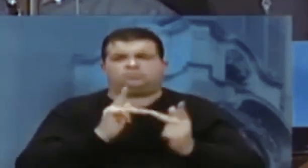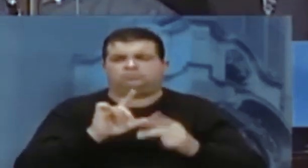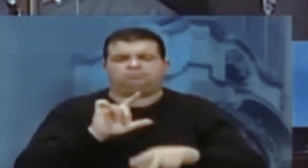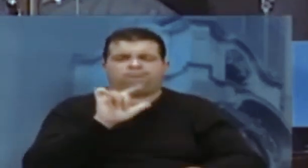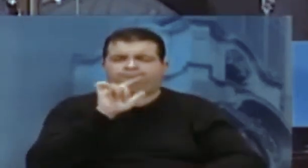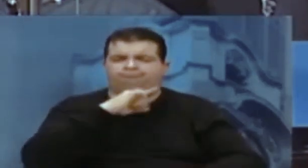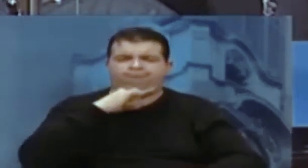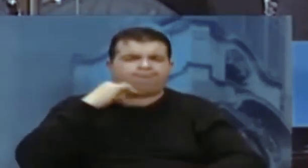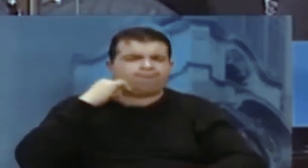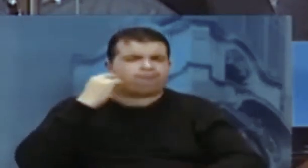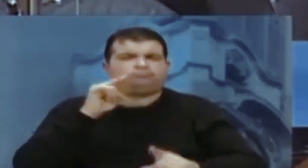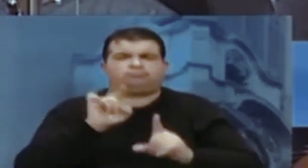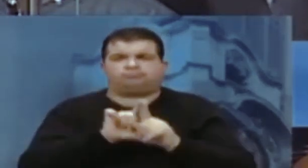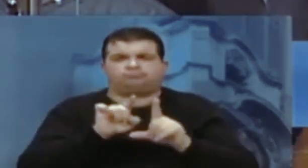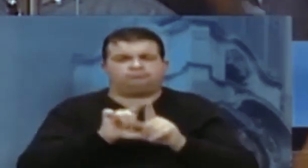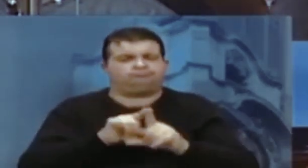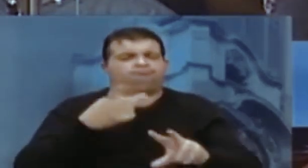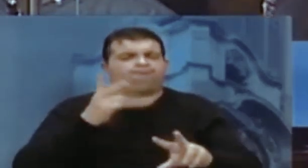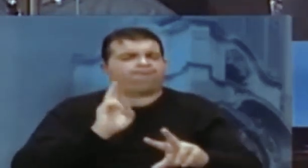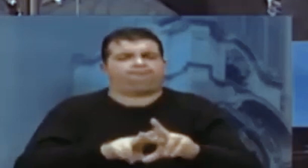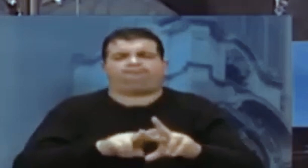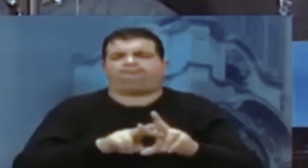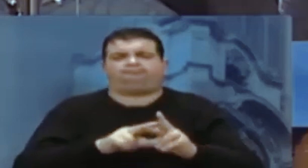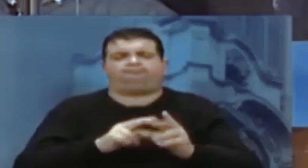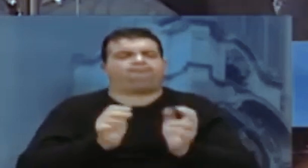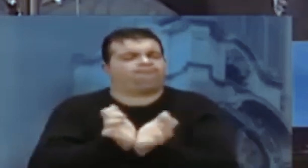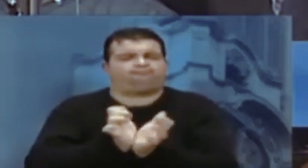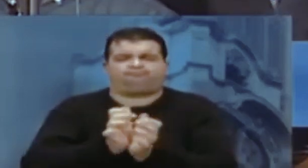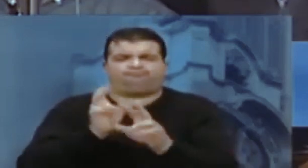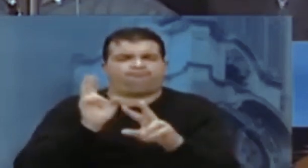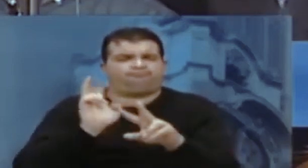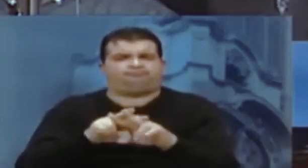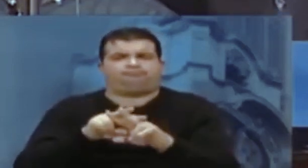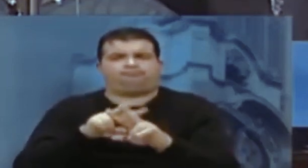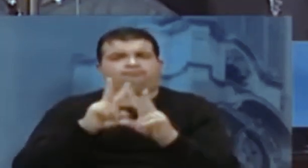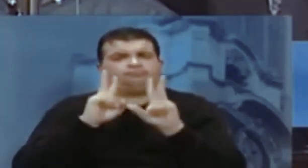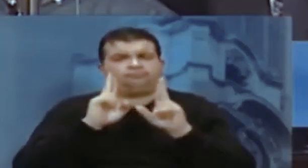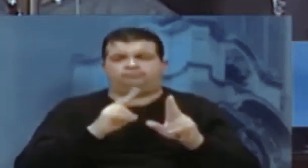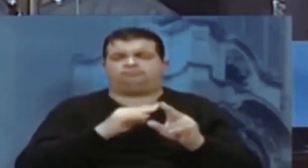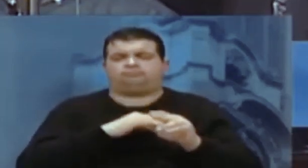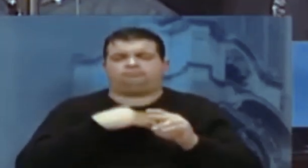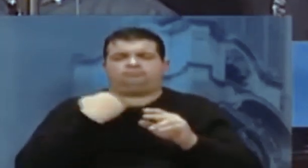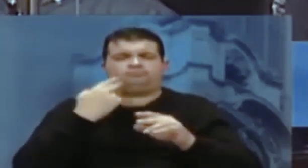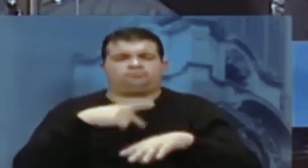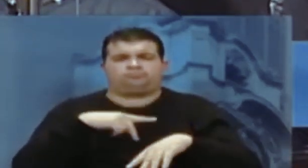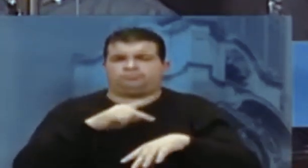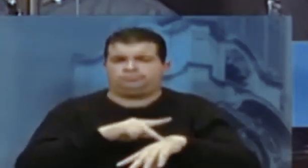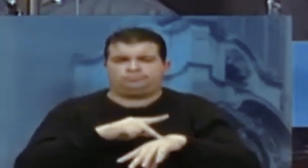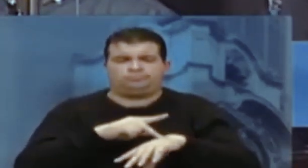atraso e arrasta correntes, como um cadáver por esse país,